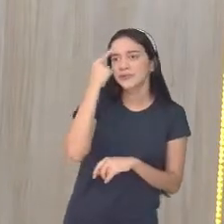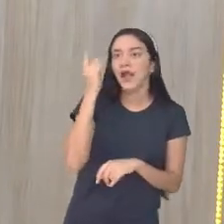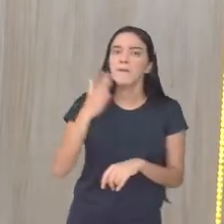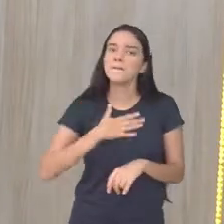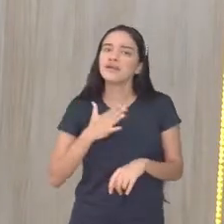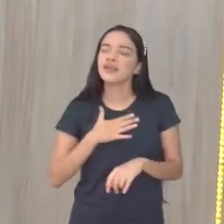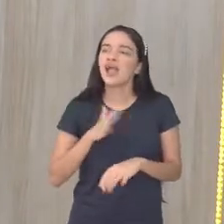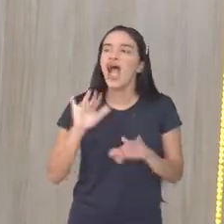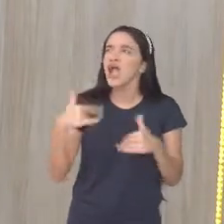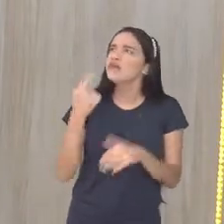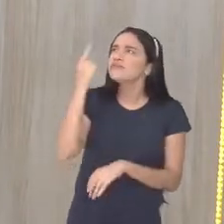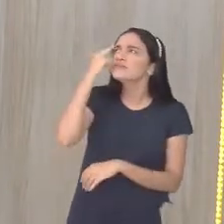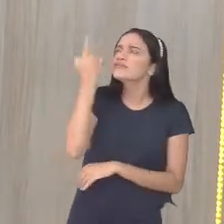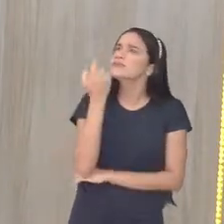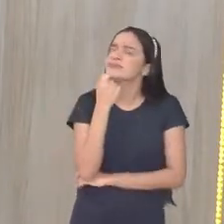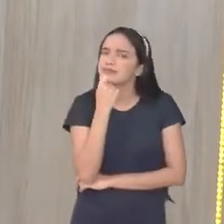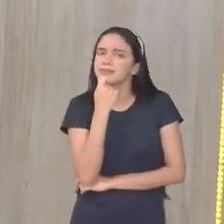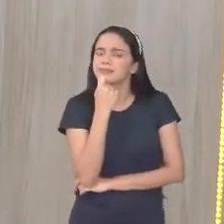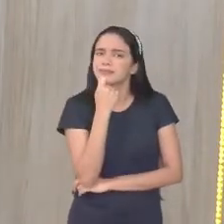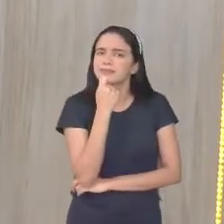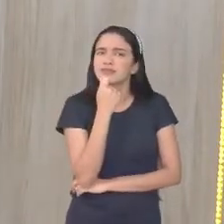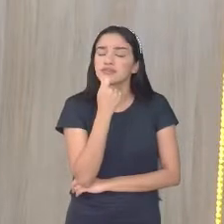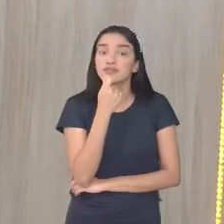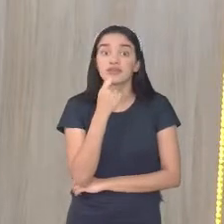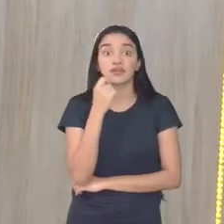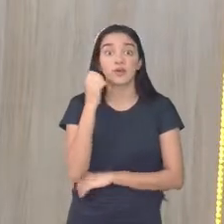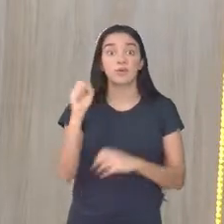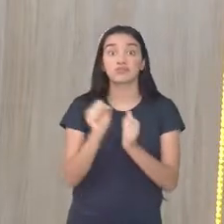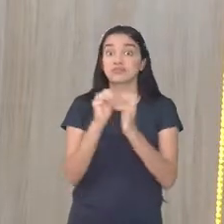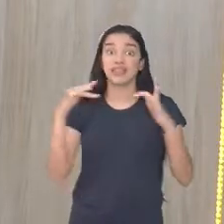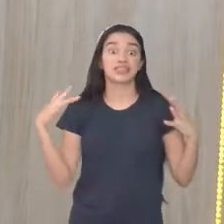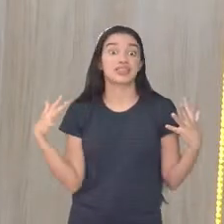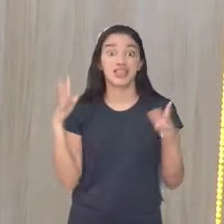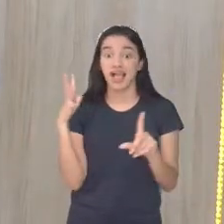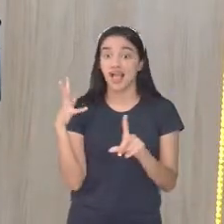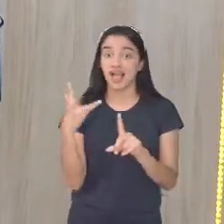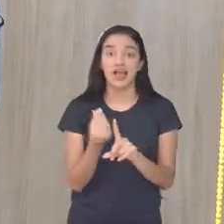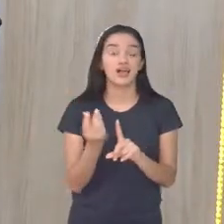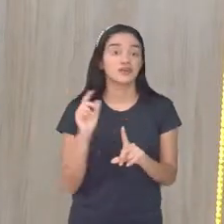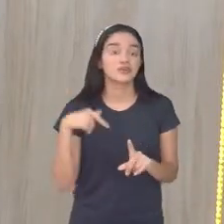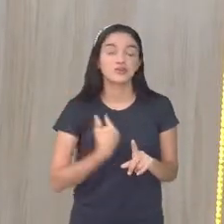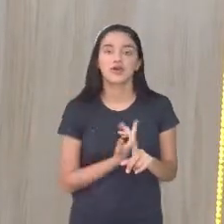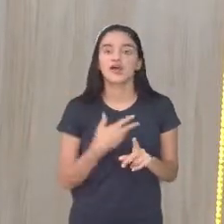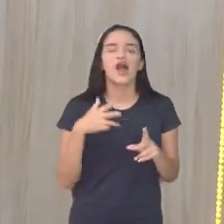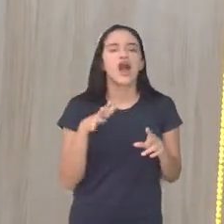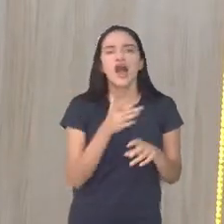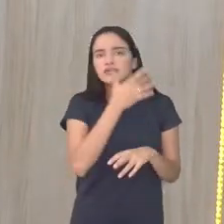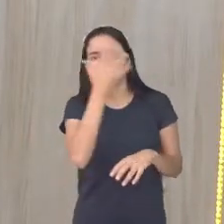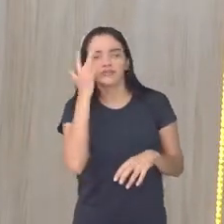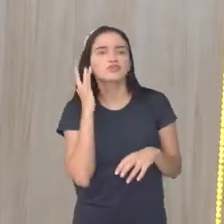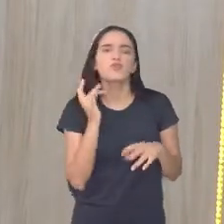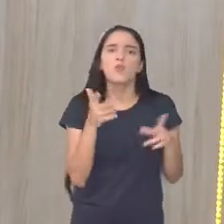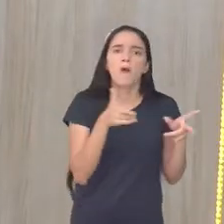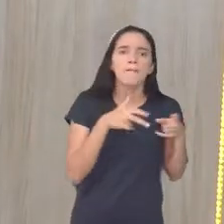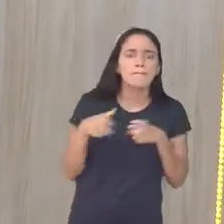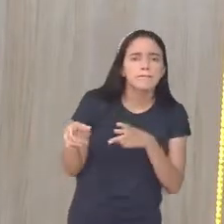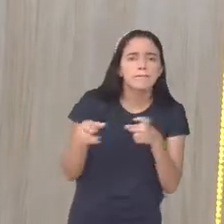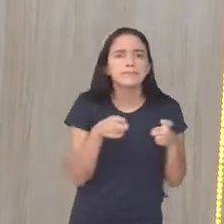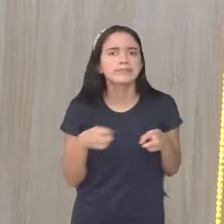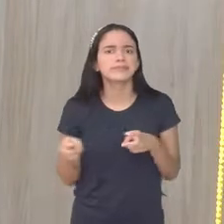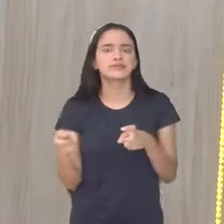suas ações Sim. e não da sua aparência. Inclusive, né? eu acho assim que ele fala. As cores falam também, Sim, né? Que sim. é